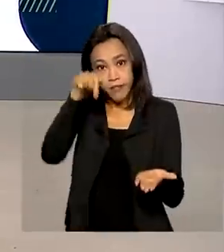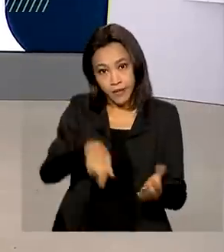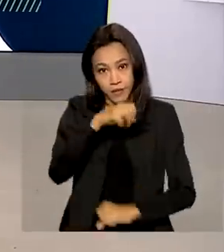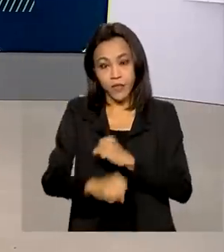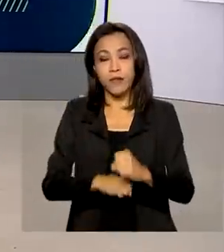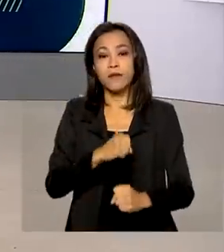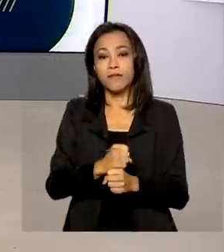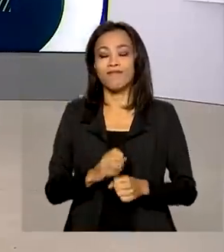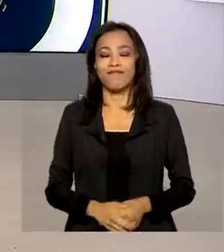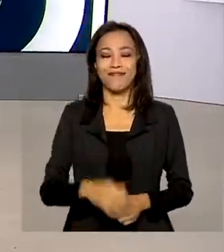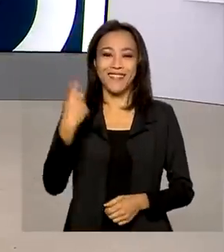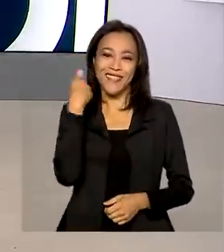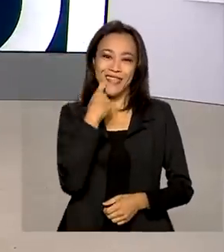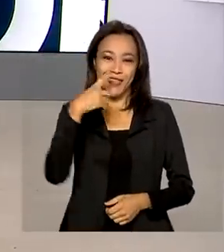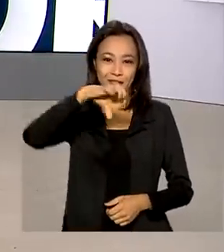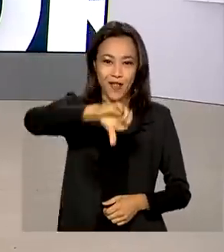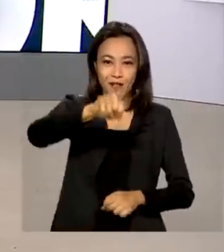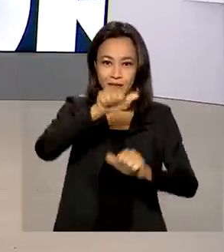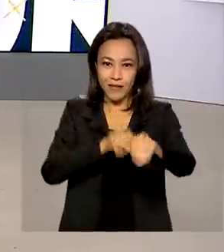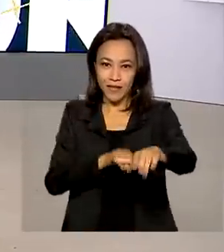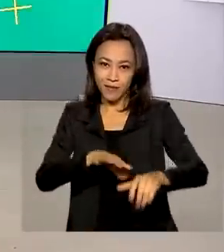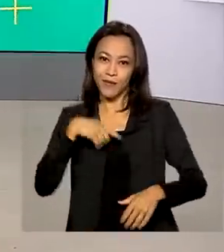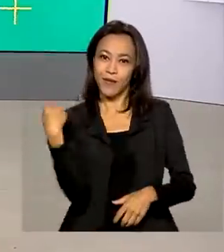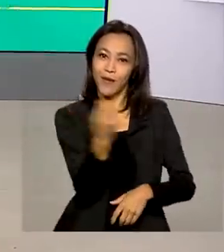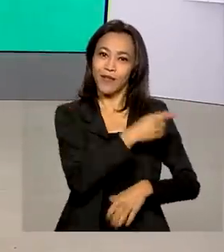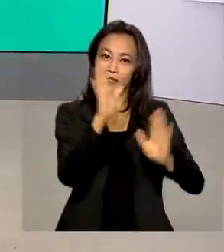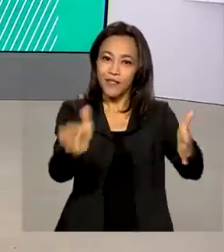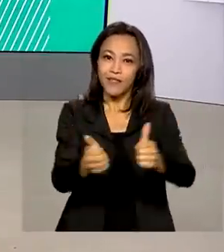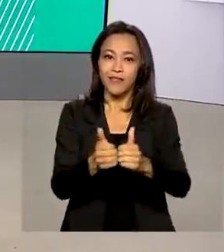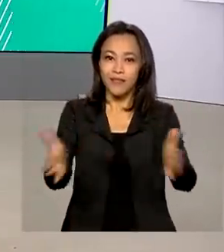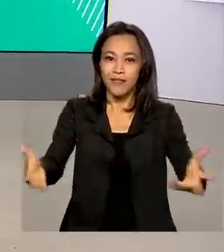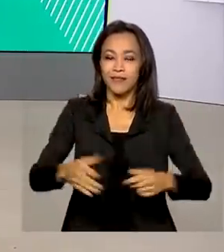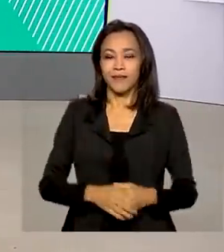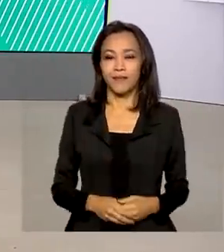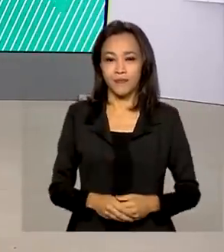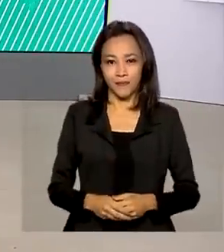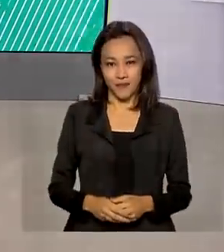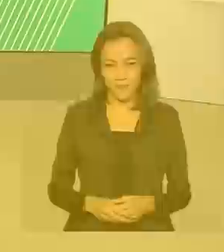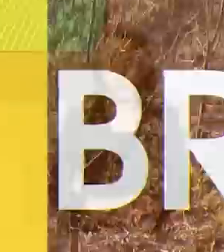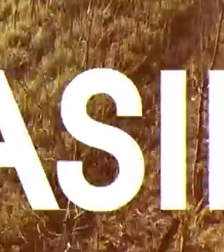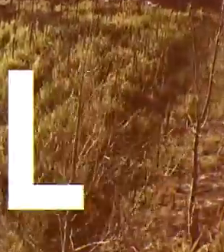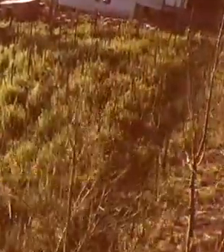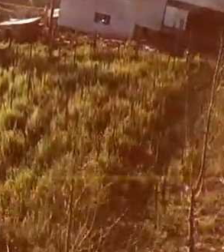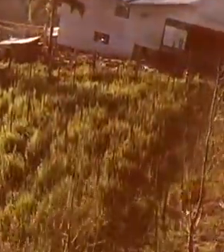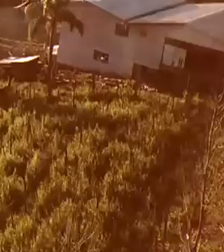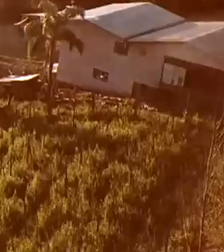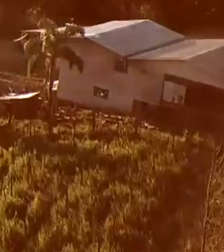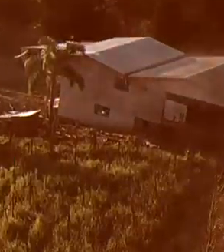sexta-feira 9 de setembro o Brasil em dias já está no ar